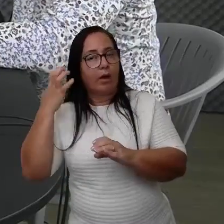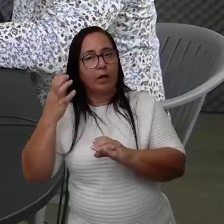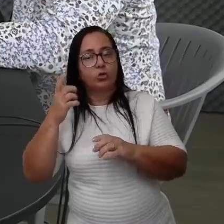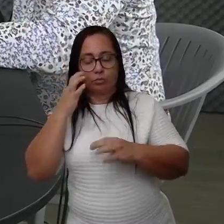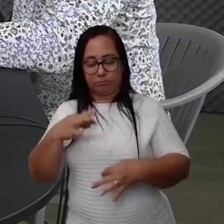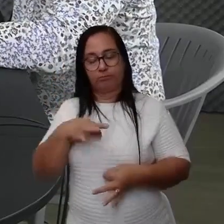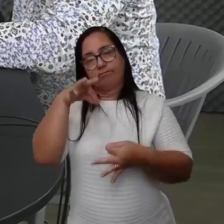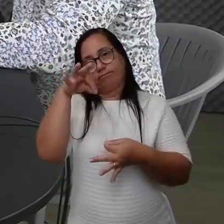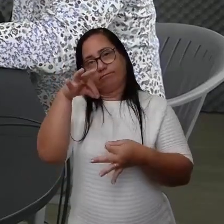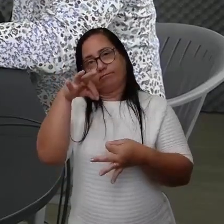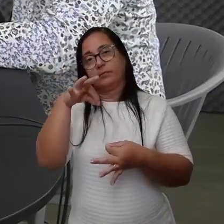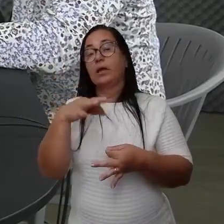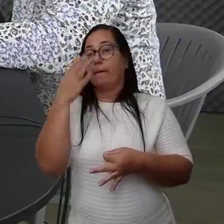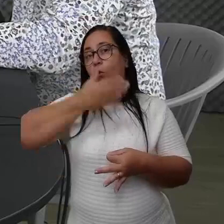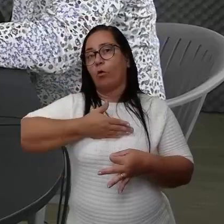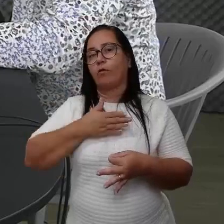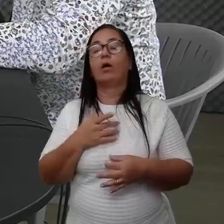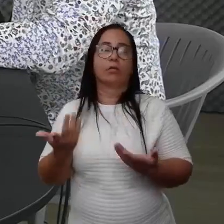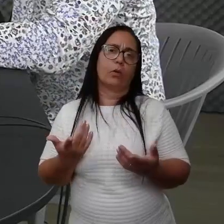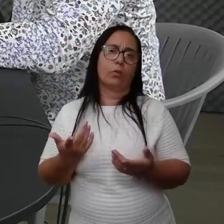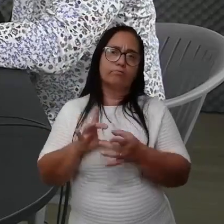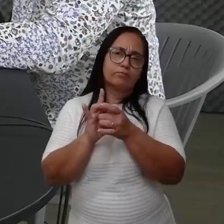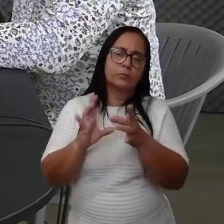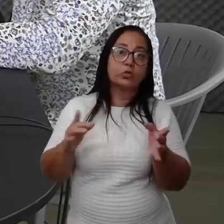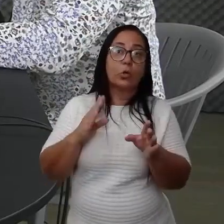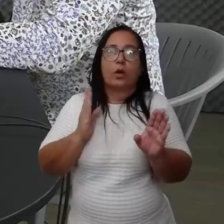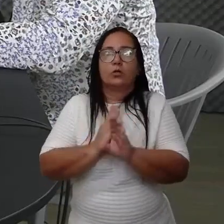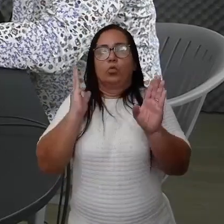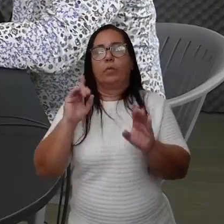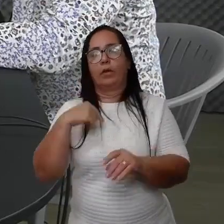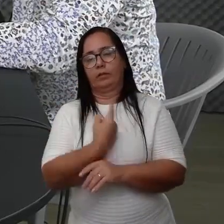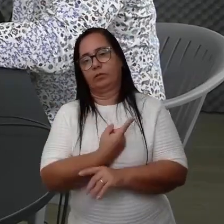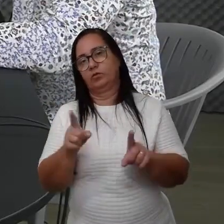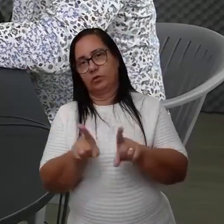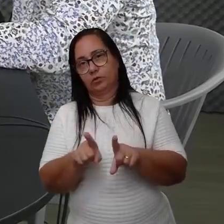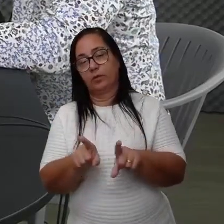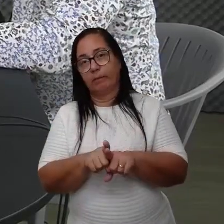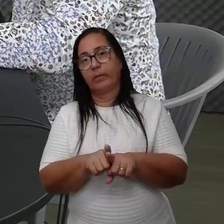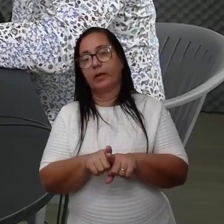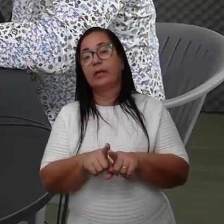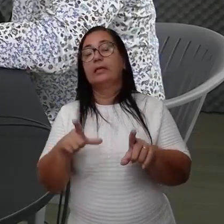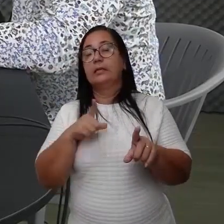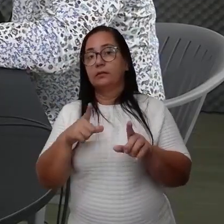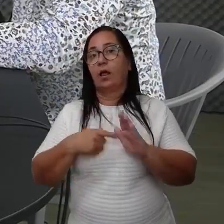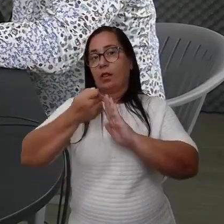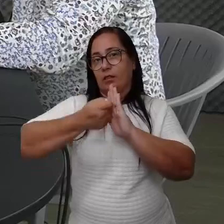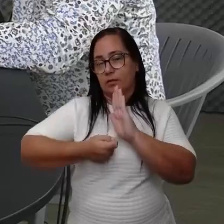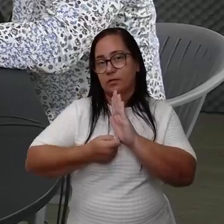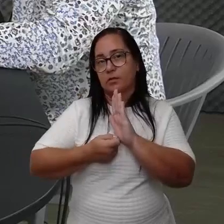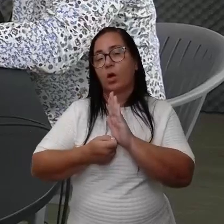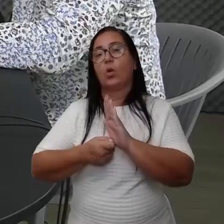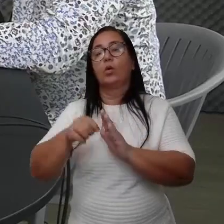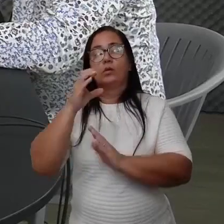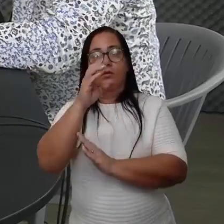falei, tudo bem, vamos lá. Então, assim, era essa descoberta para a gente também. E na redação da CBN já não era